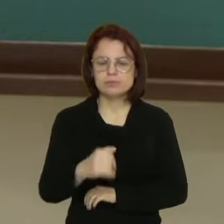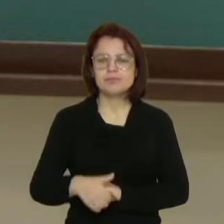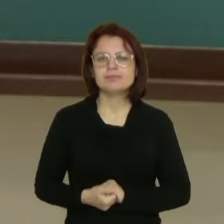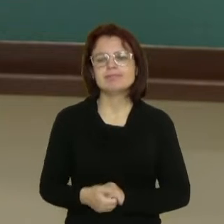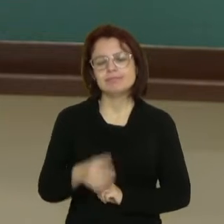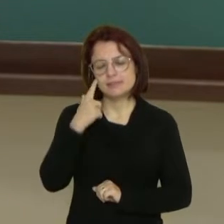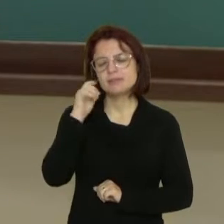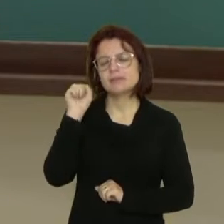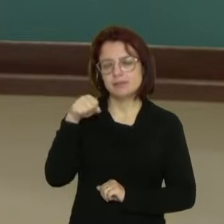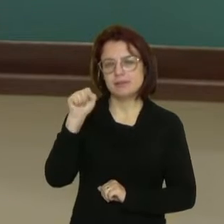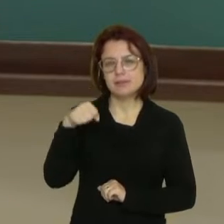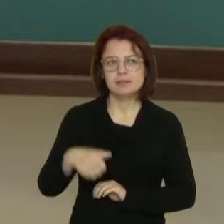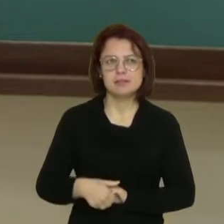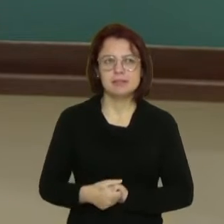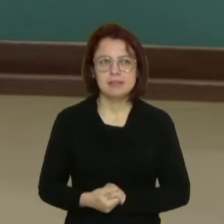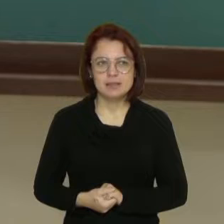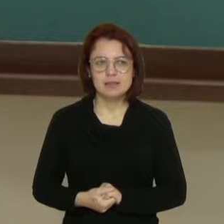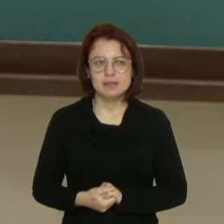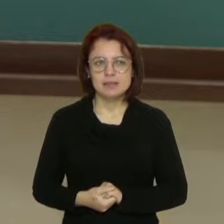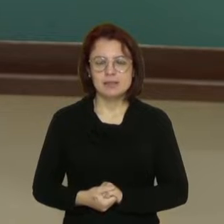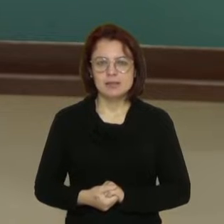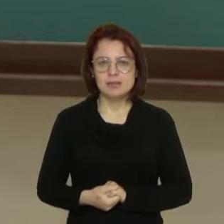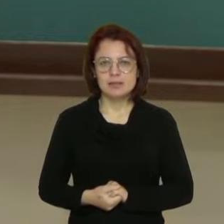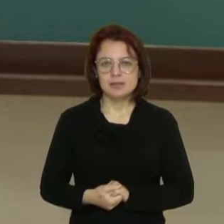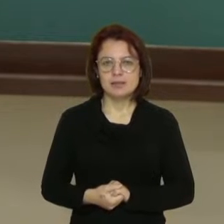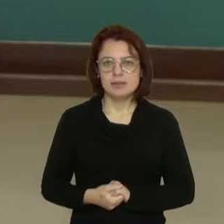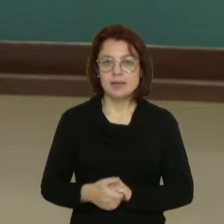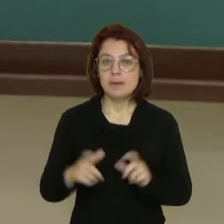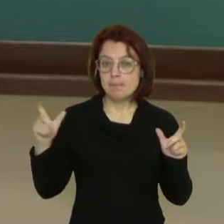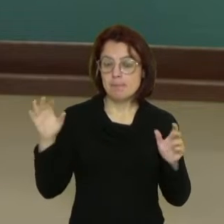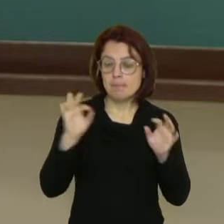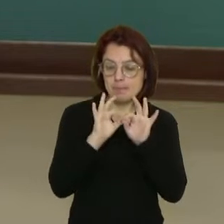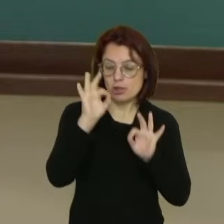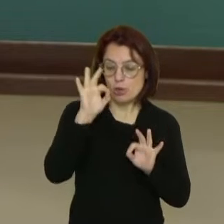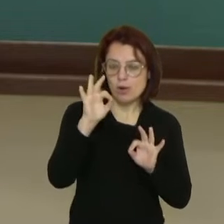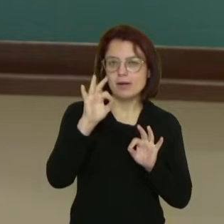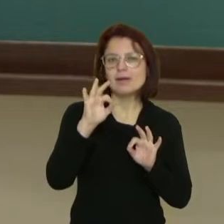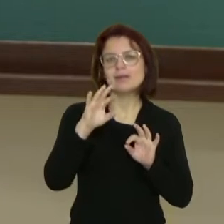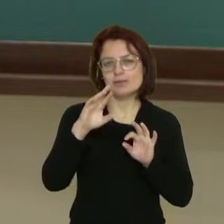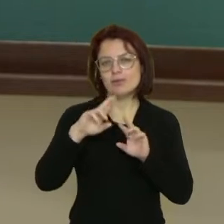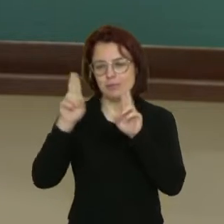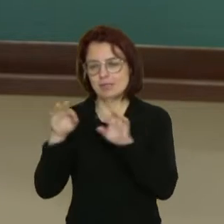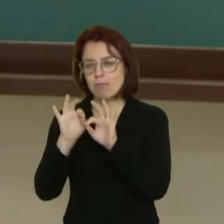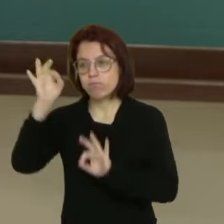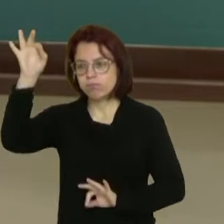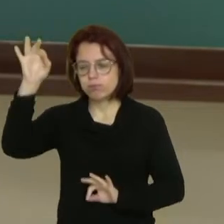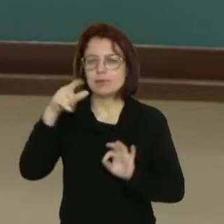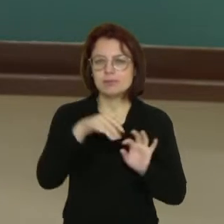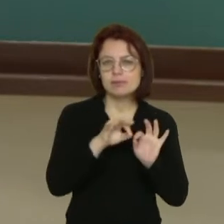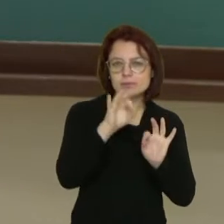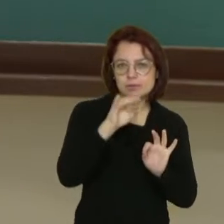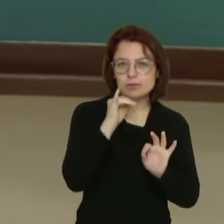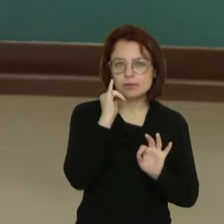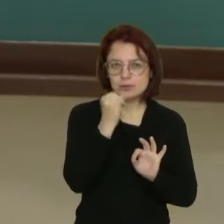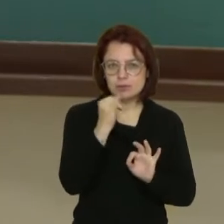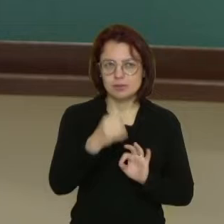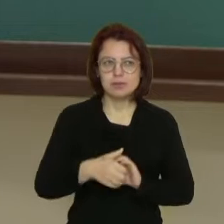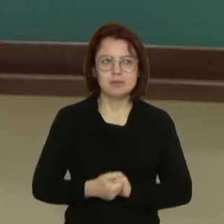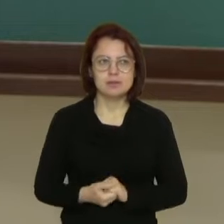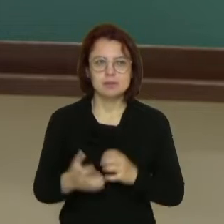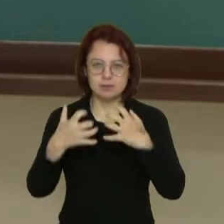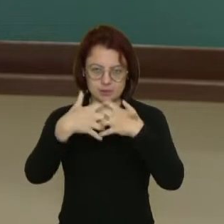Com certeza, né? Menor que o romance, mais envolvente e complexo que